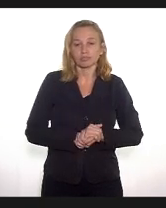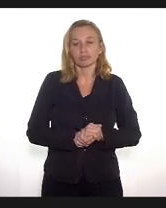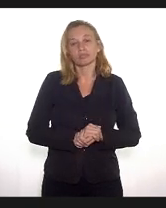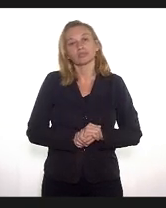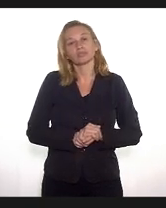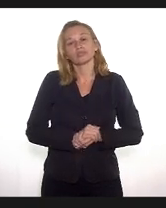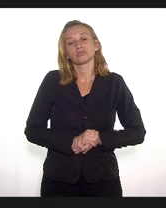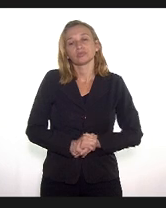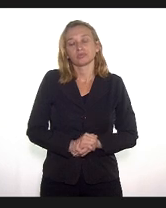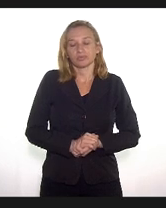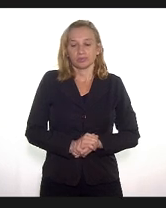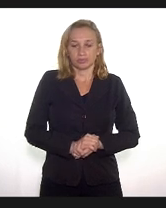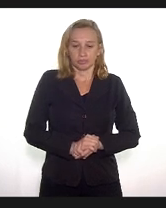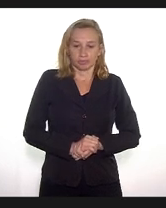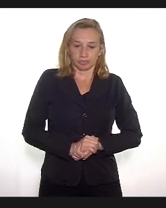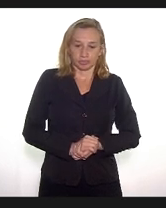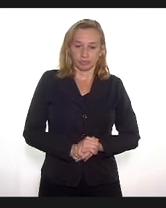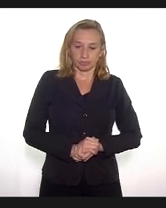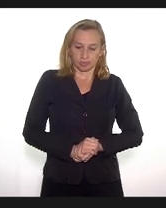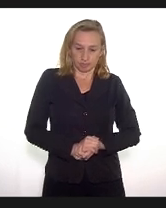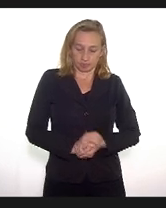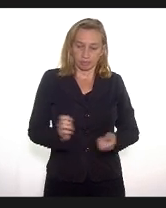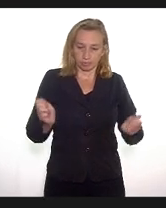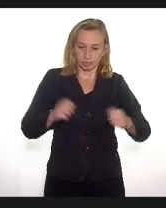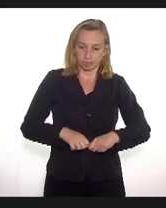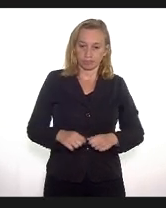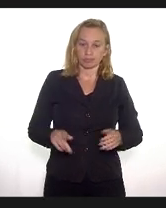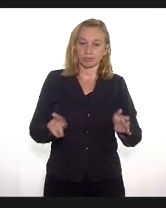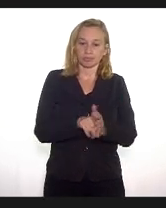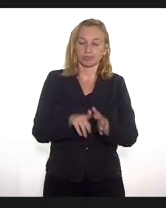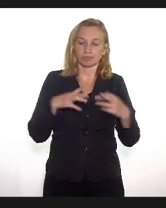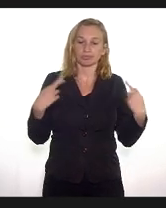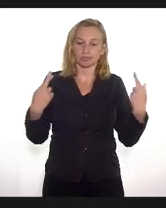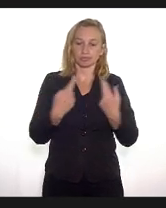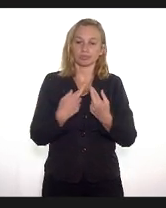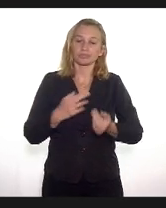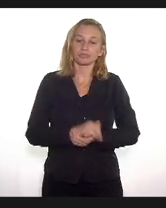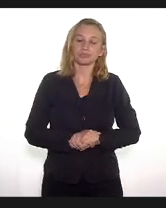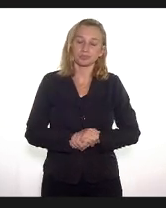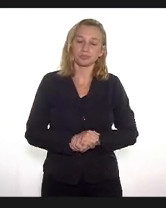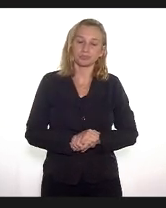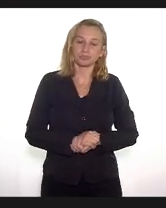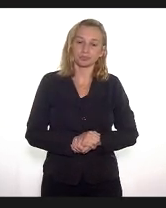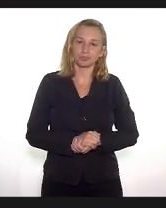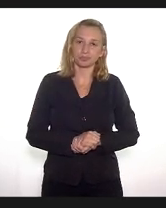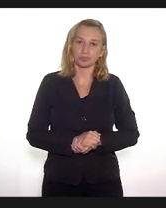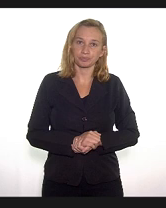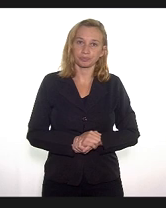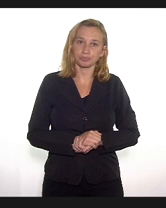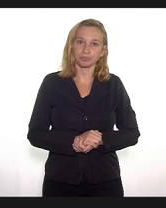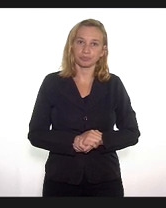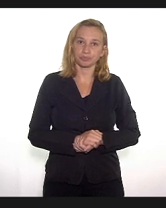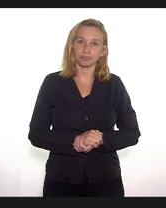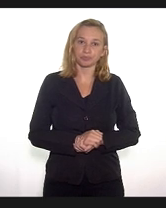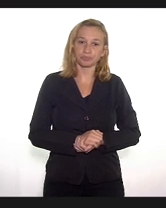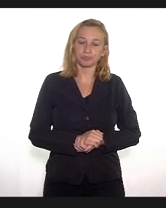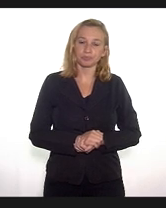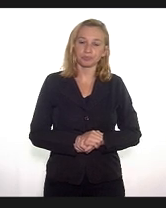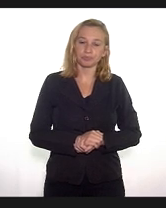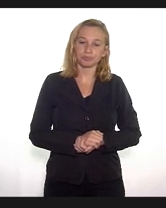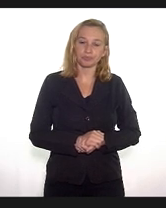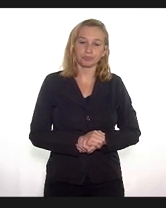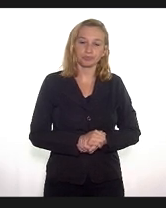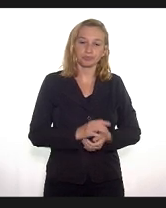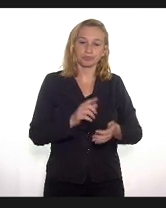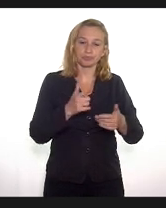esse colegiado amplamente capacitado que fez parte dessa audiência. E eu pontuei aqui, por exemplo,